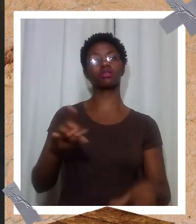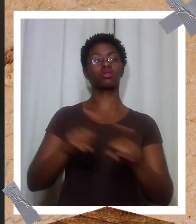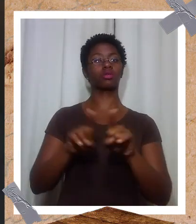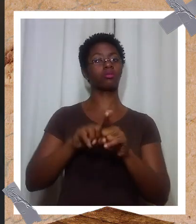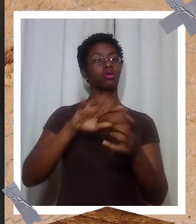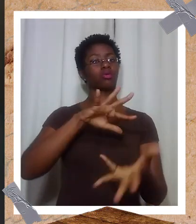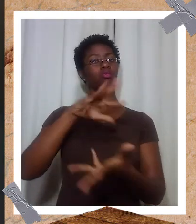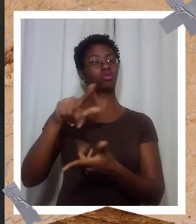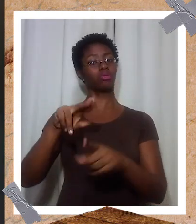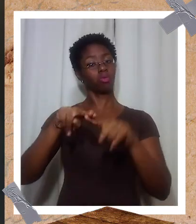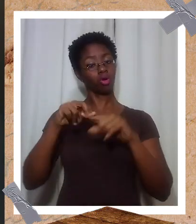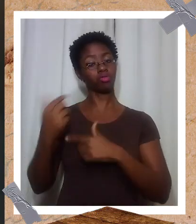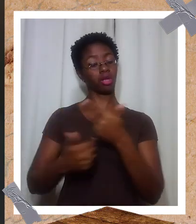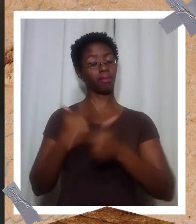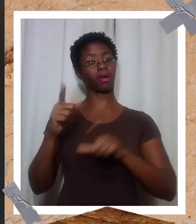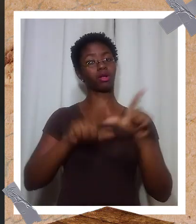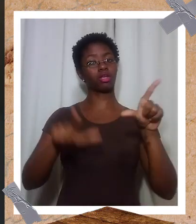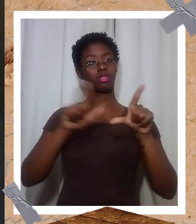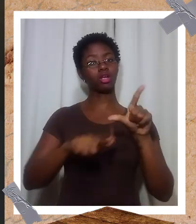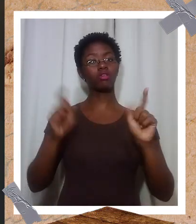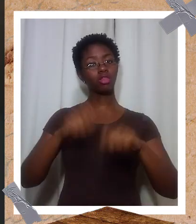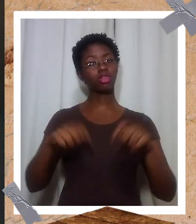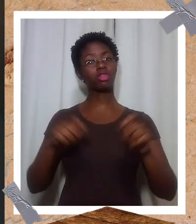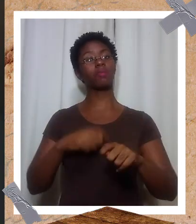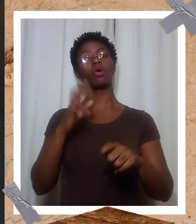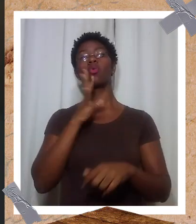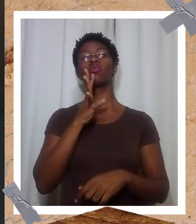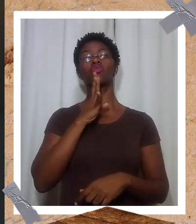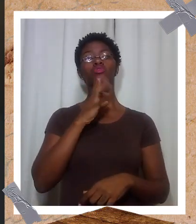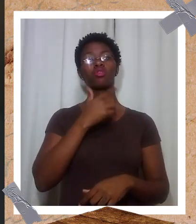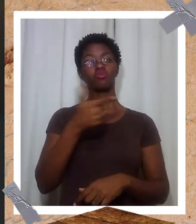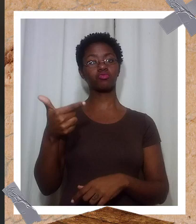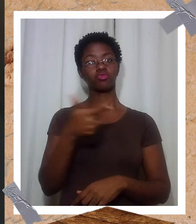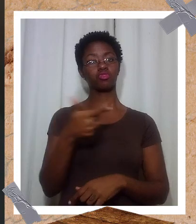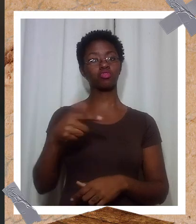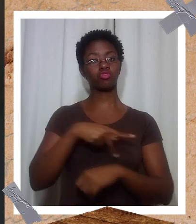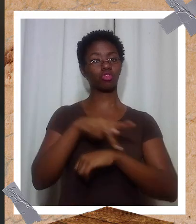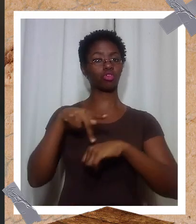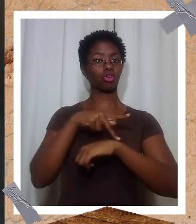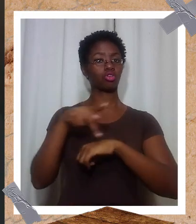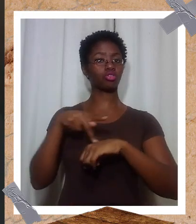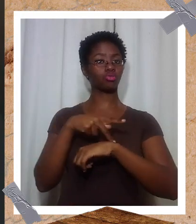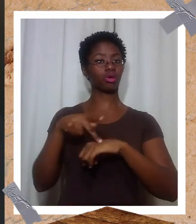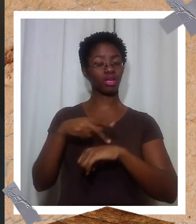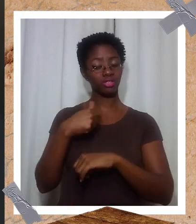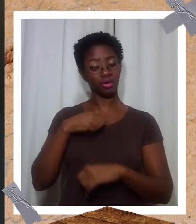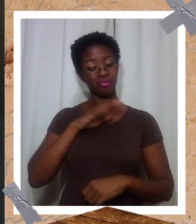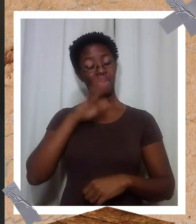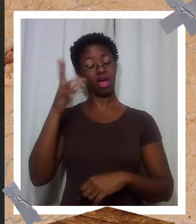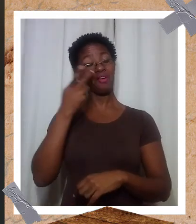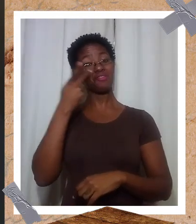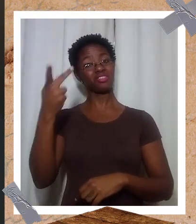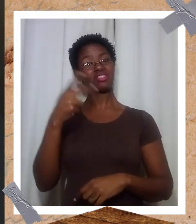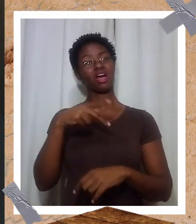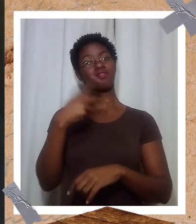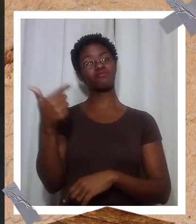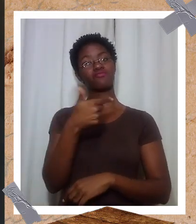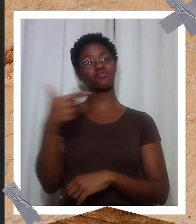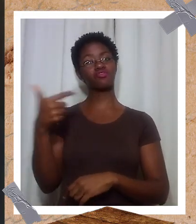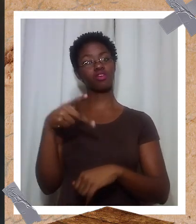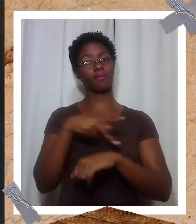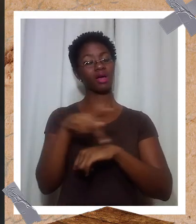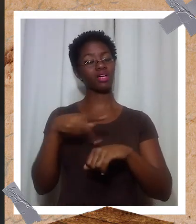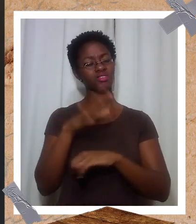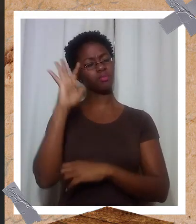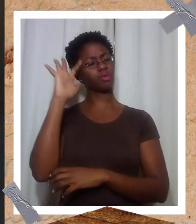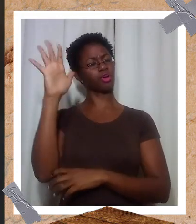conta do trabalho literário, eu pude conhecer 22 países, né? Circular por 22 países, assim, eu fico imaginando, imagina,